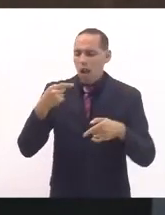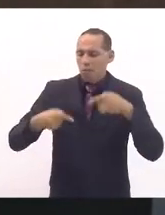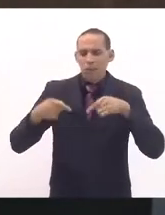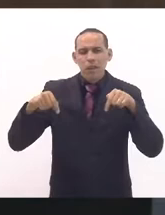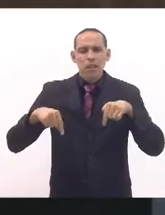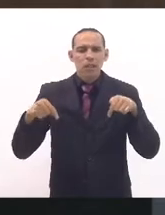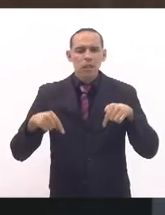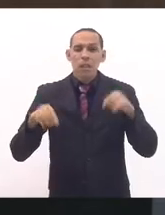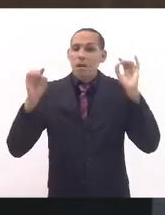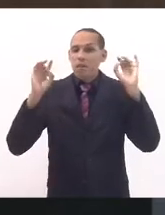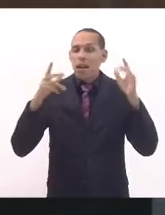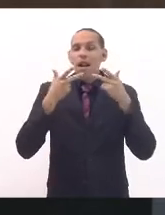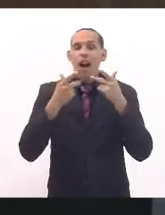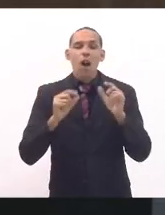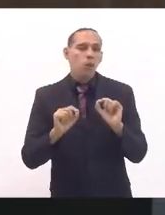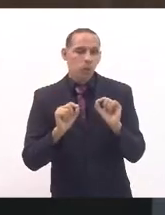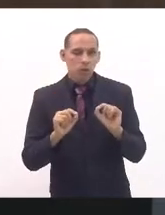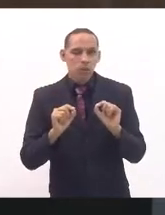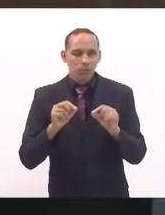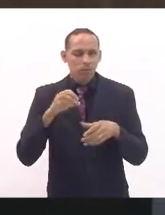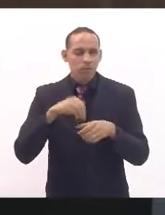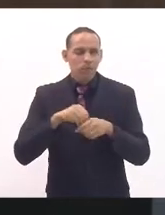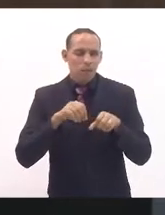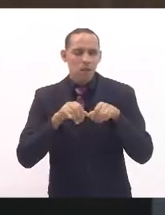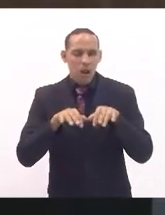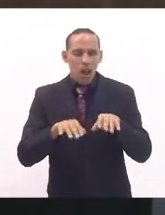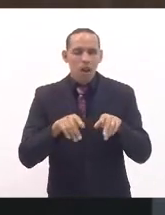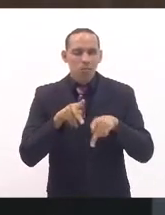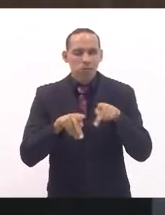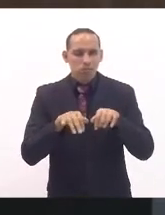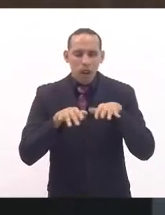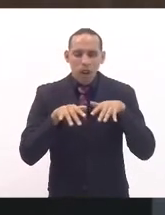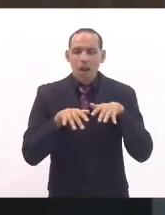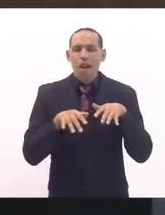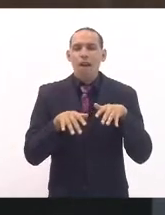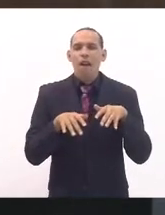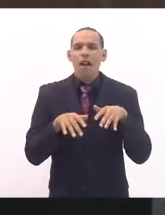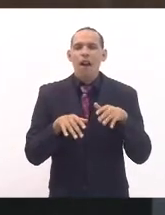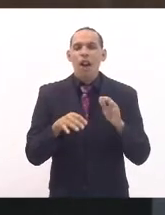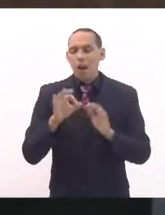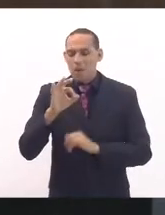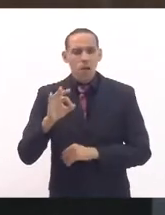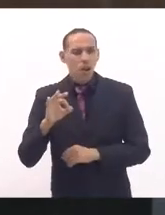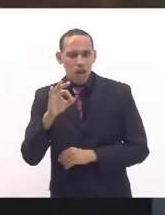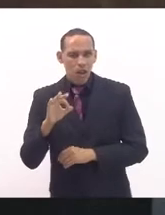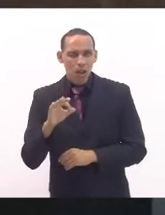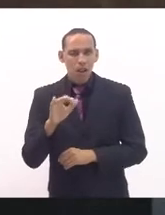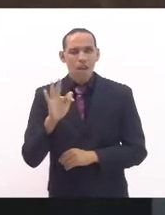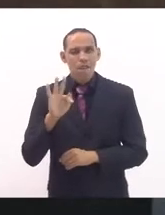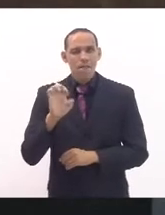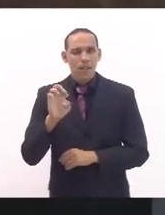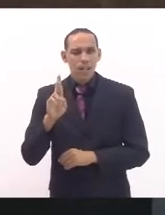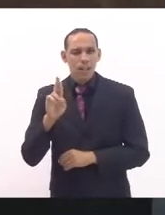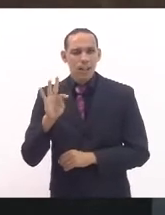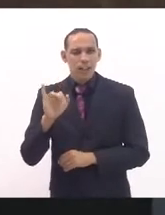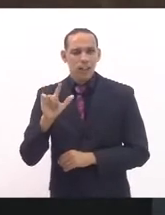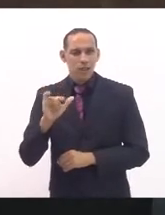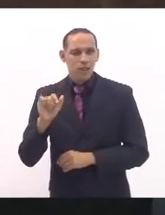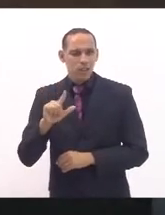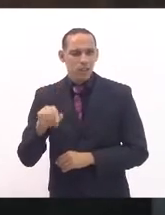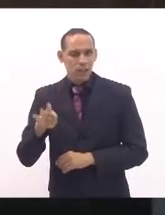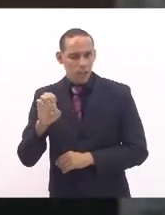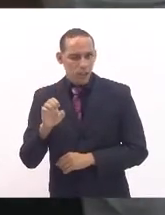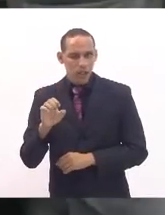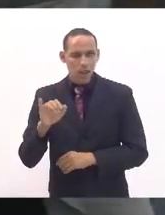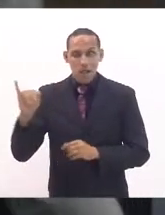Especialistas na audiência disseram que o percentual de fertilizantes importados já está perto de 90%. A gente falava de